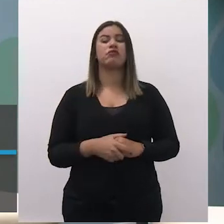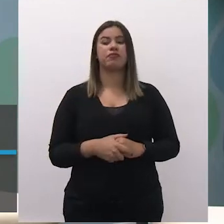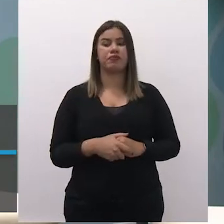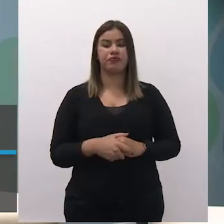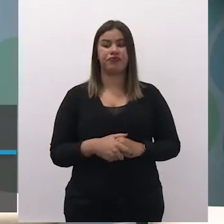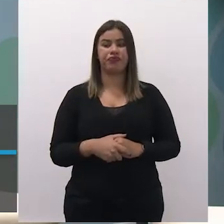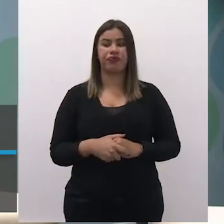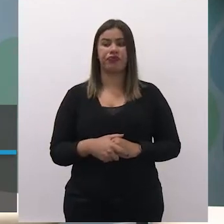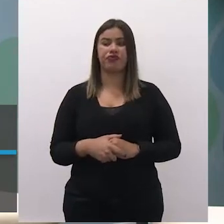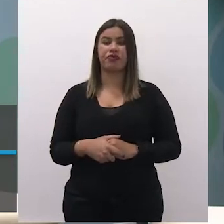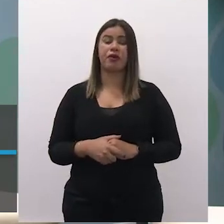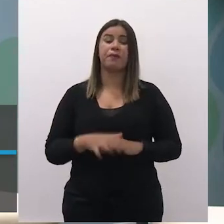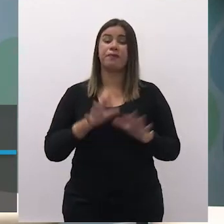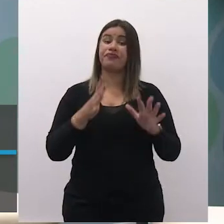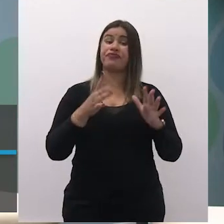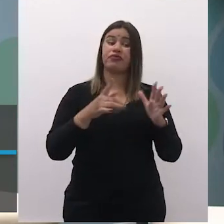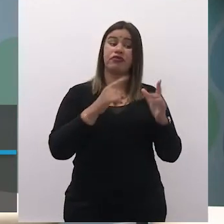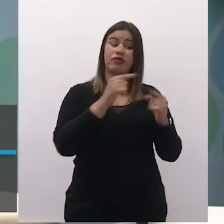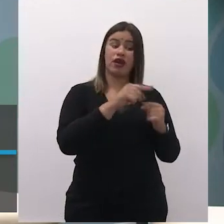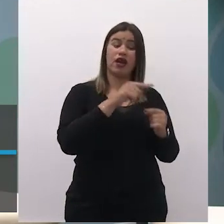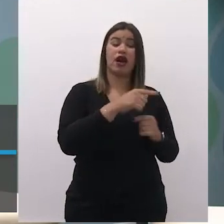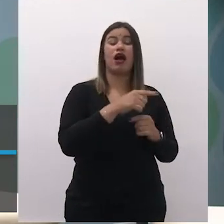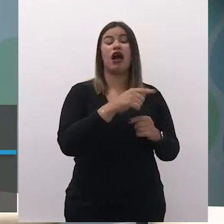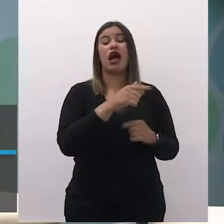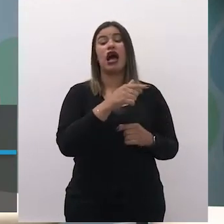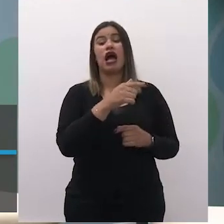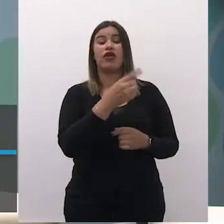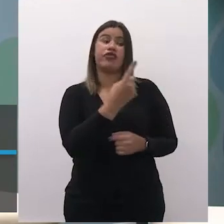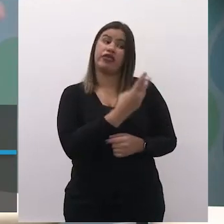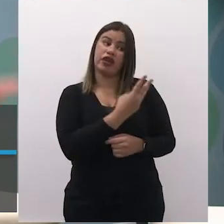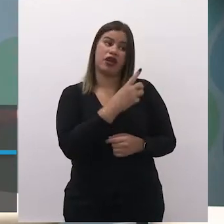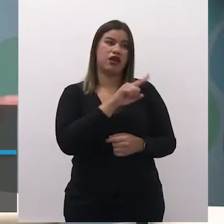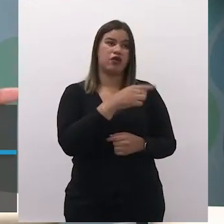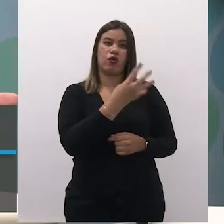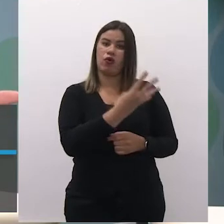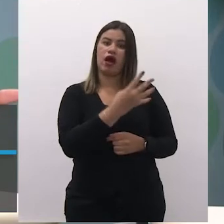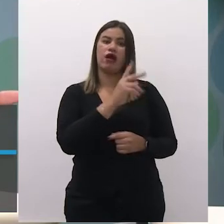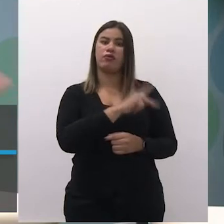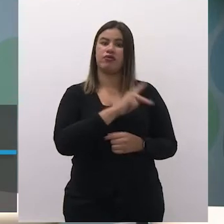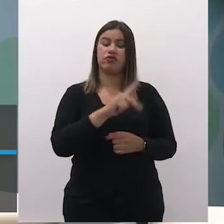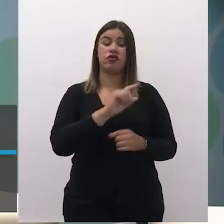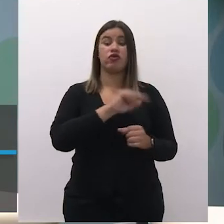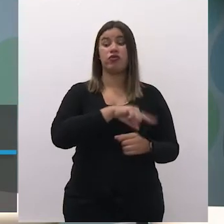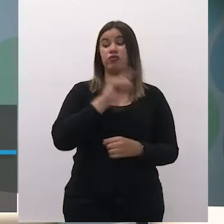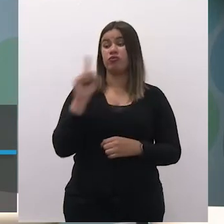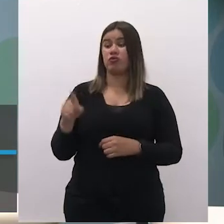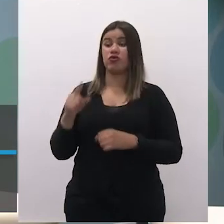para um ambiente que você passa a ter 12 professores, 12 componentes curriculares.